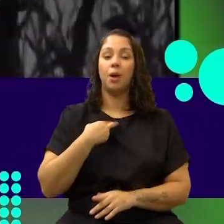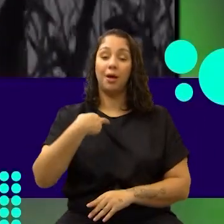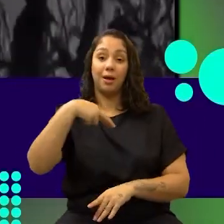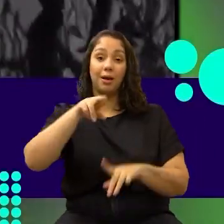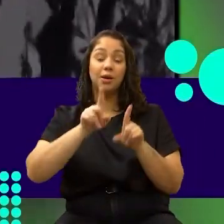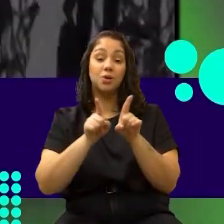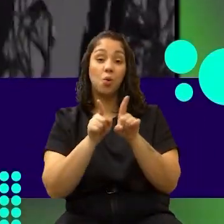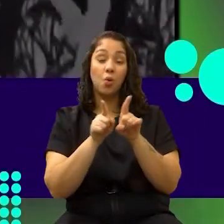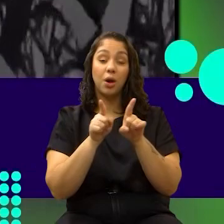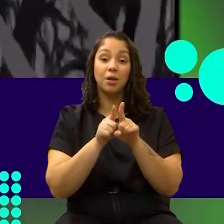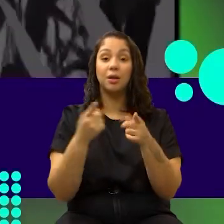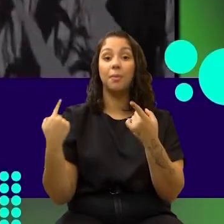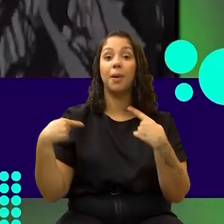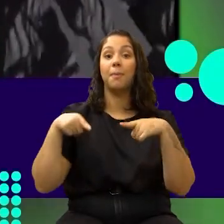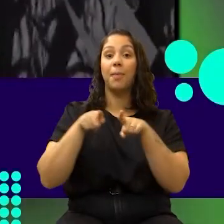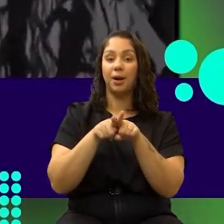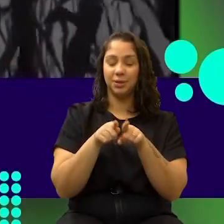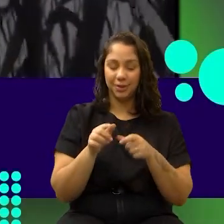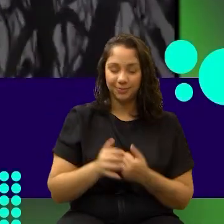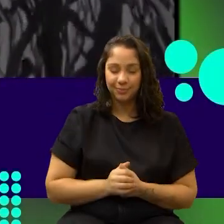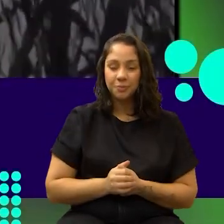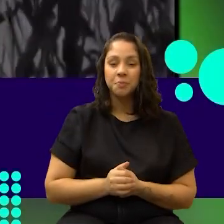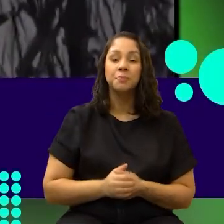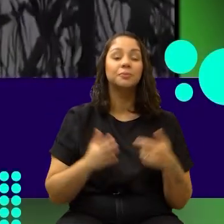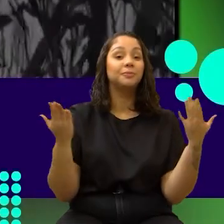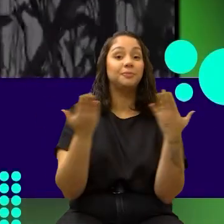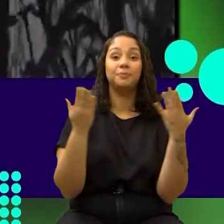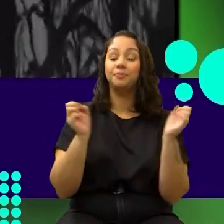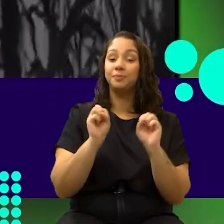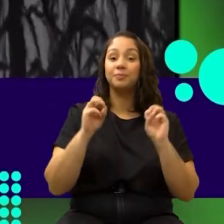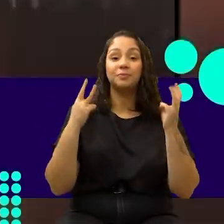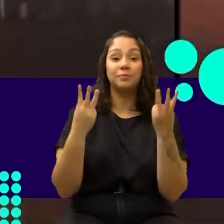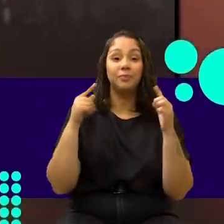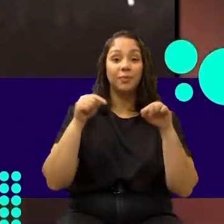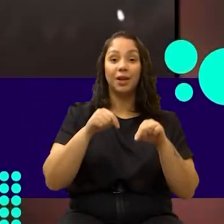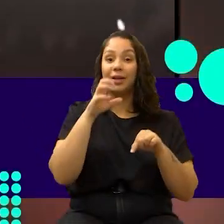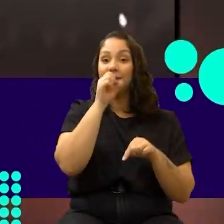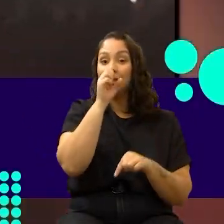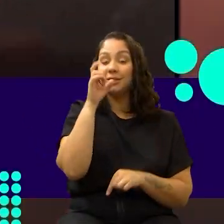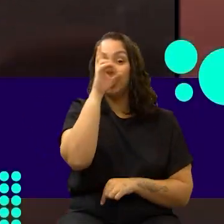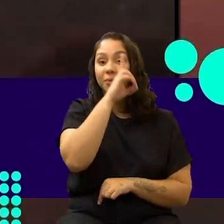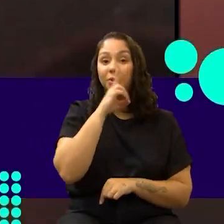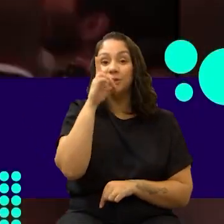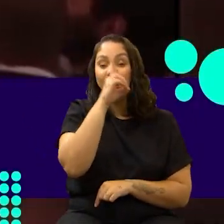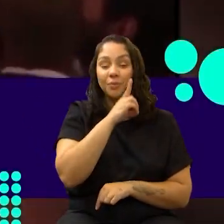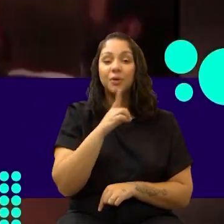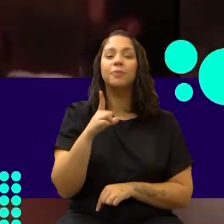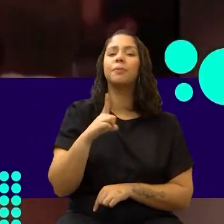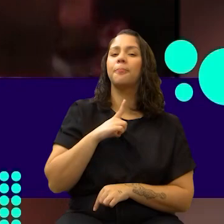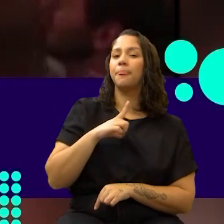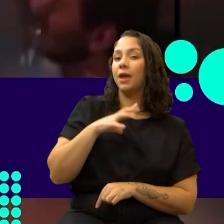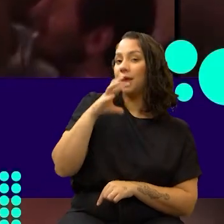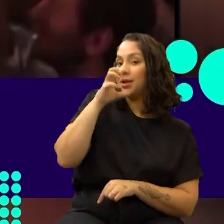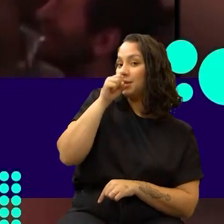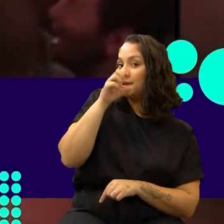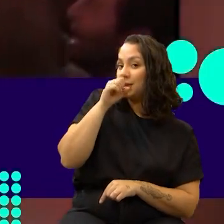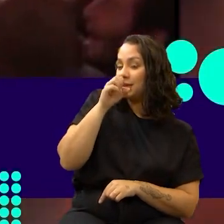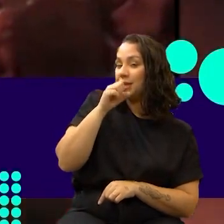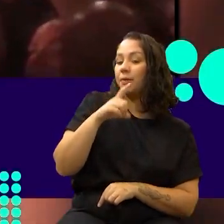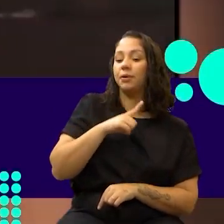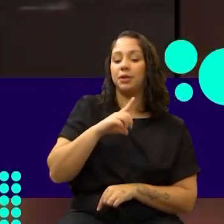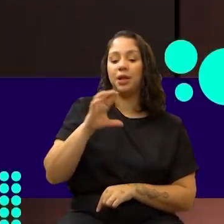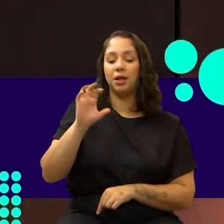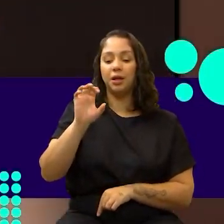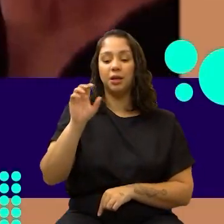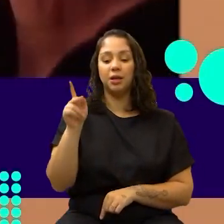tambor de mina, além de composições autorais e parcerias. Hora de falar de shows neste fim de semana.